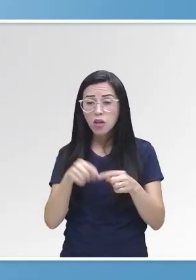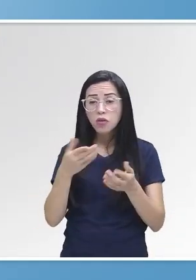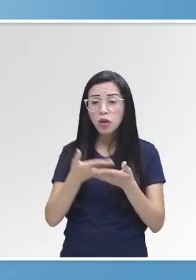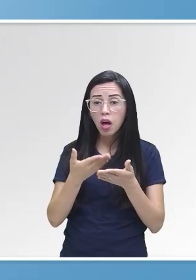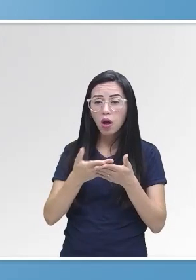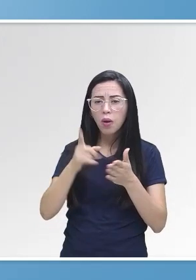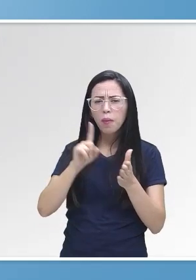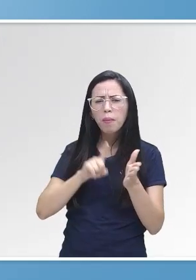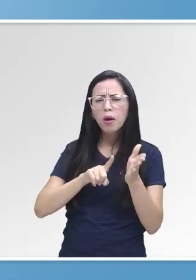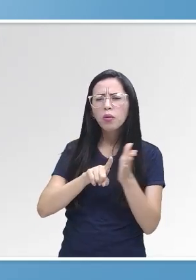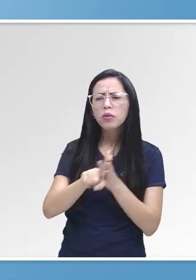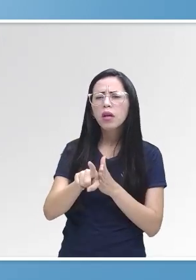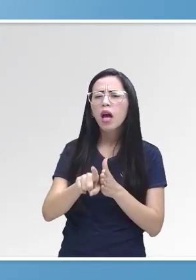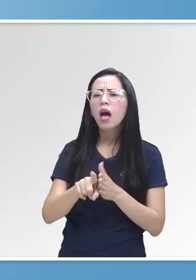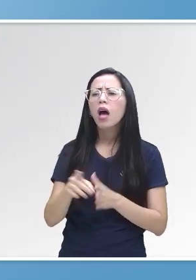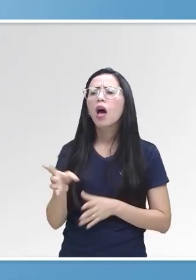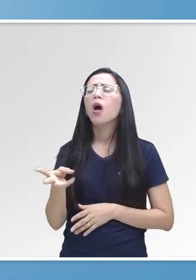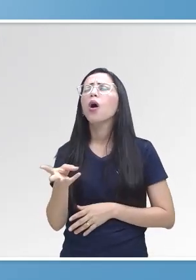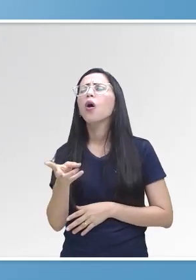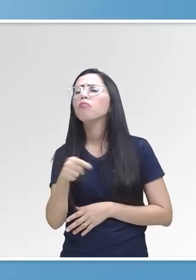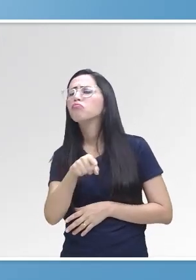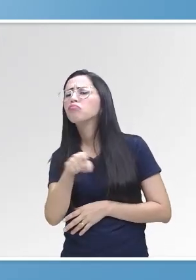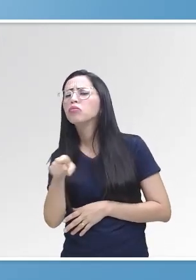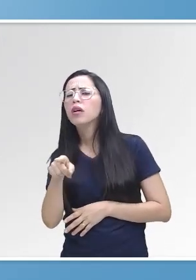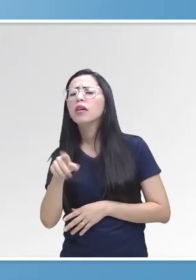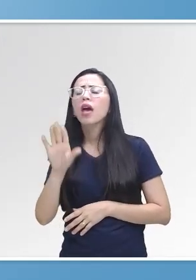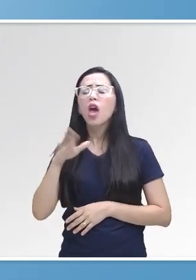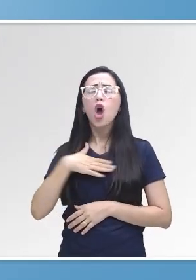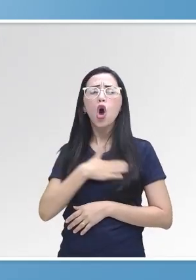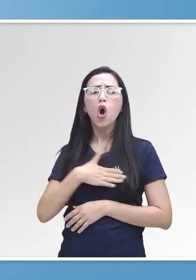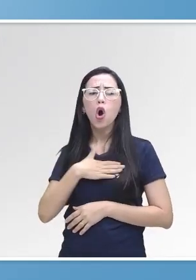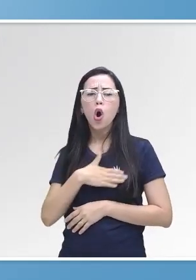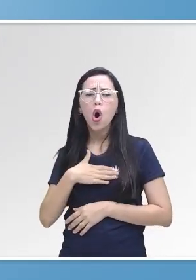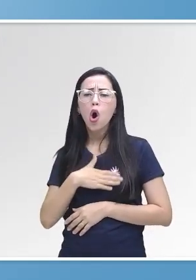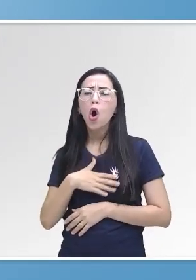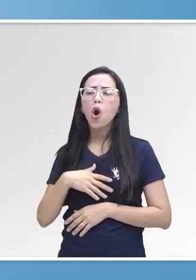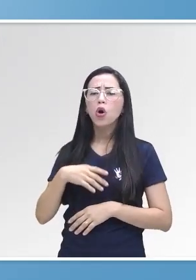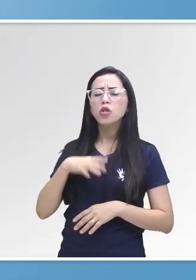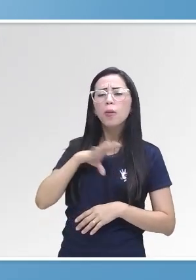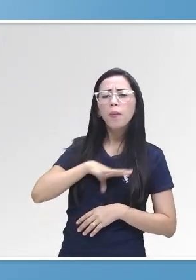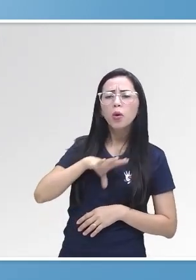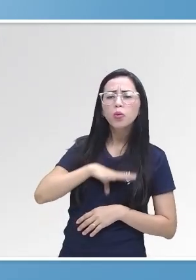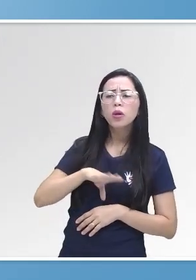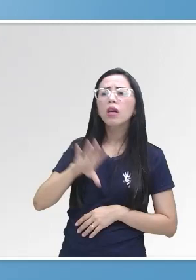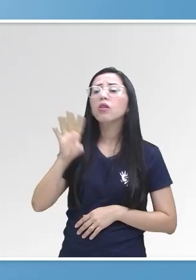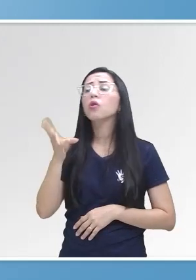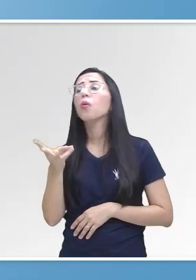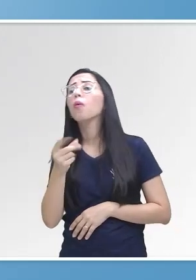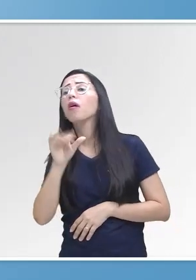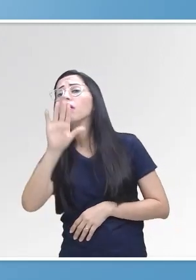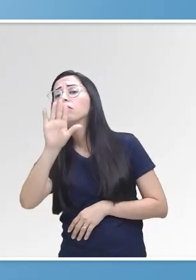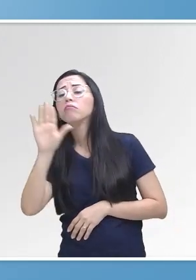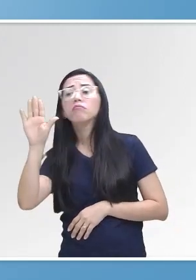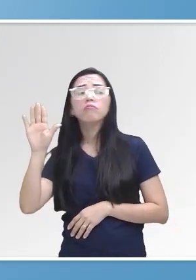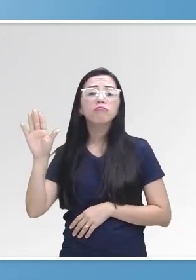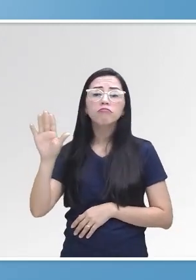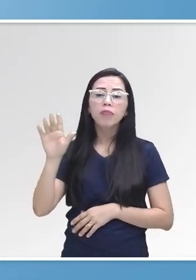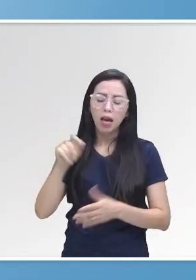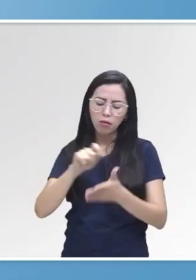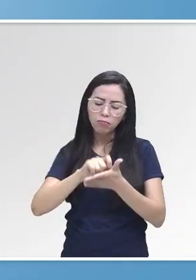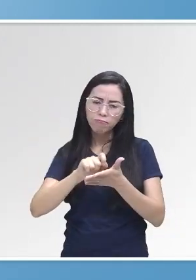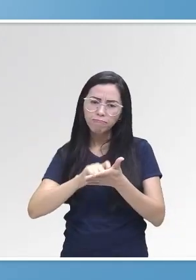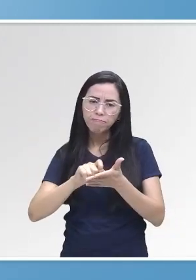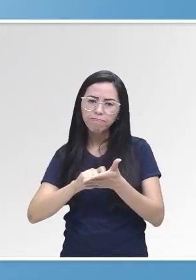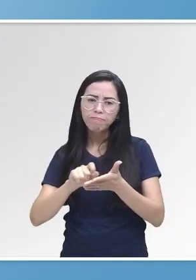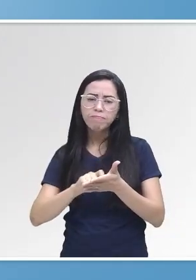4 matemática sete ciências duas crianças aí eu posso